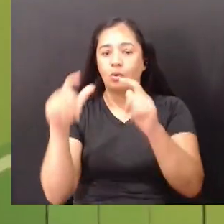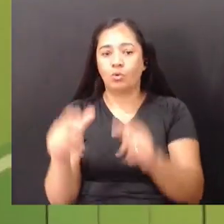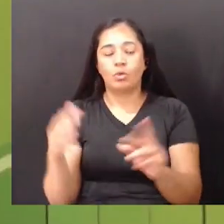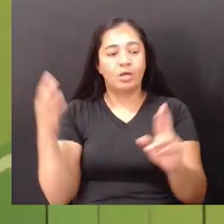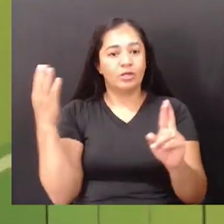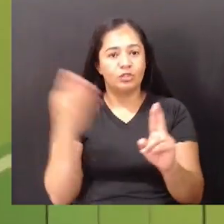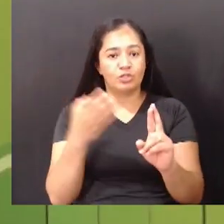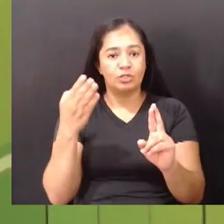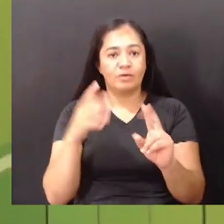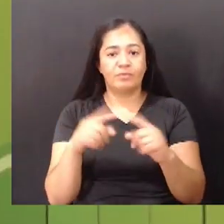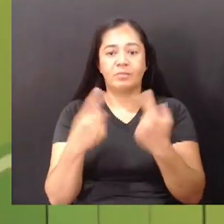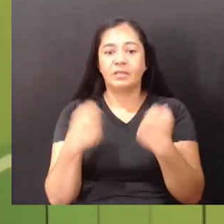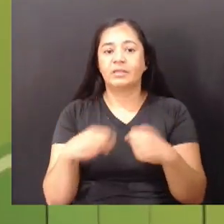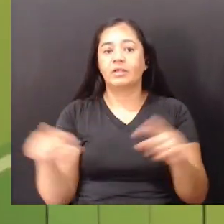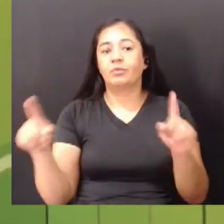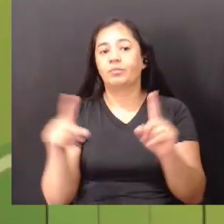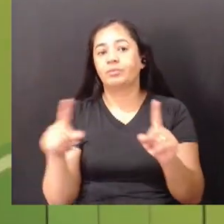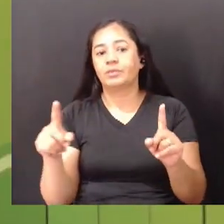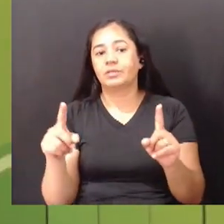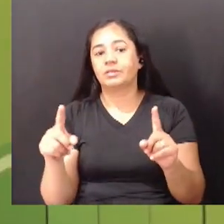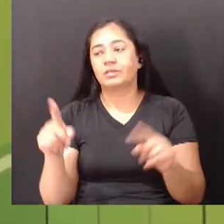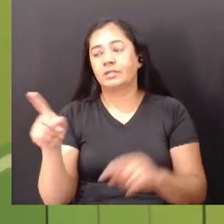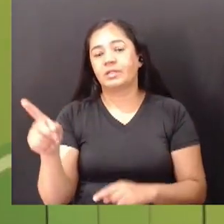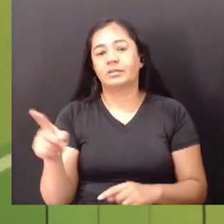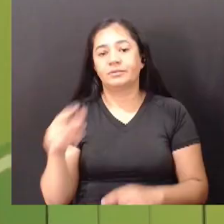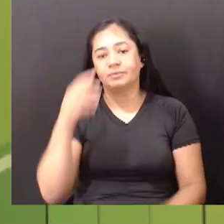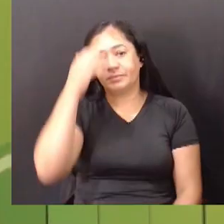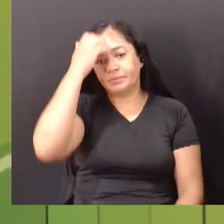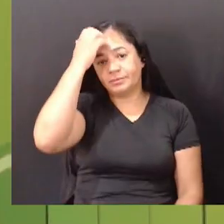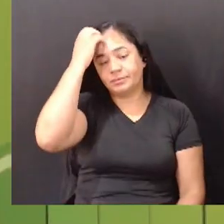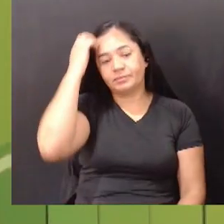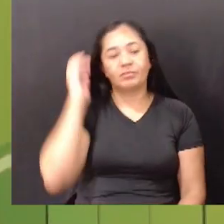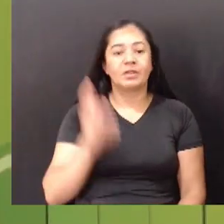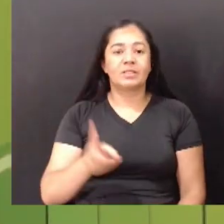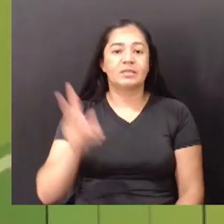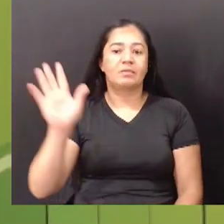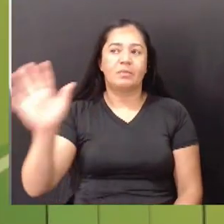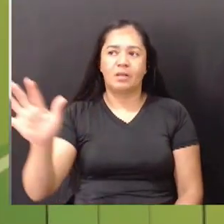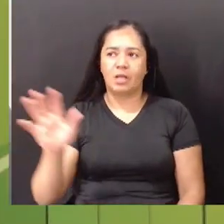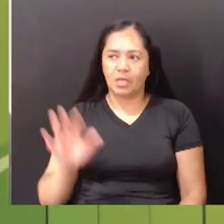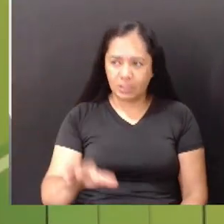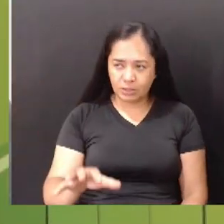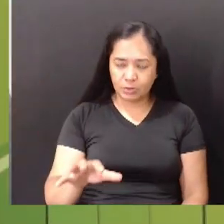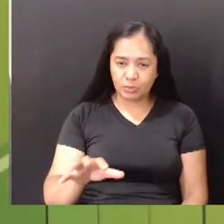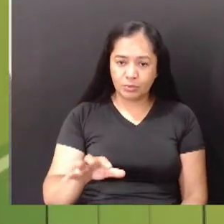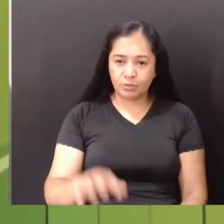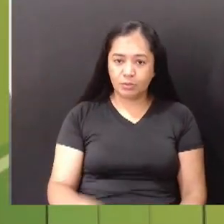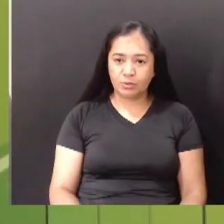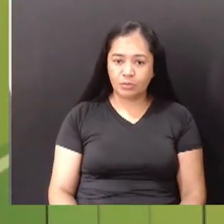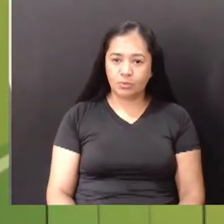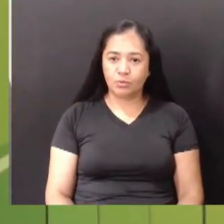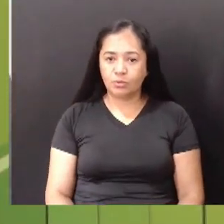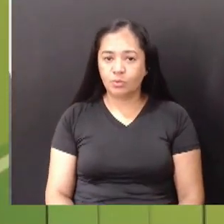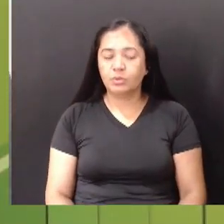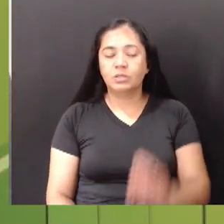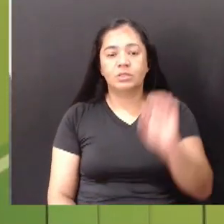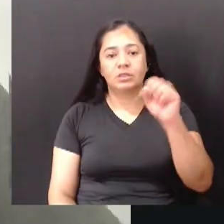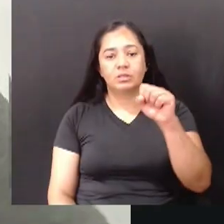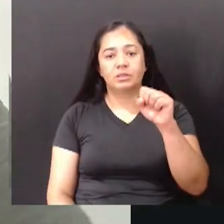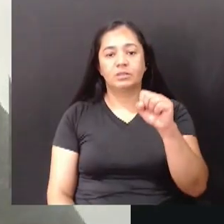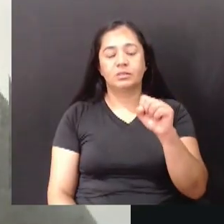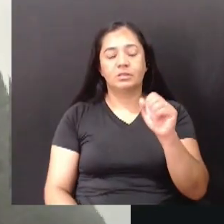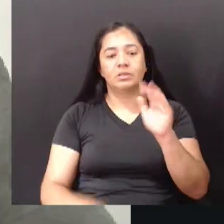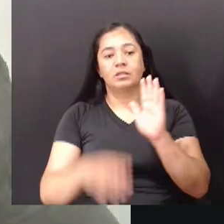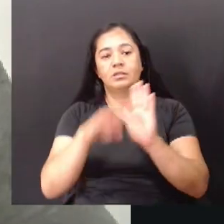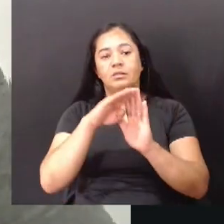como um lugar de referência, mas não necessariamente que ele está todo o tempo por ali, é isso?